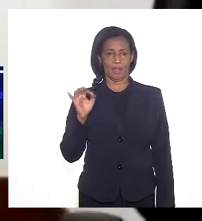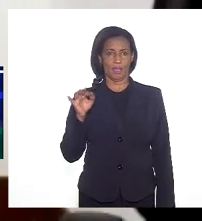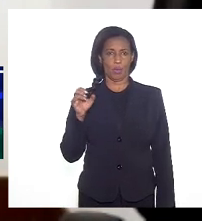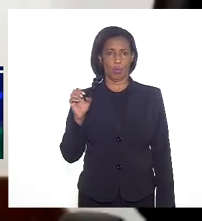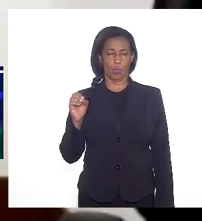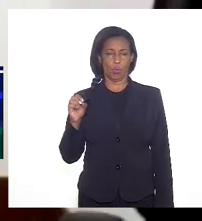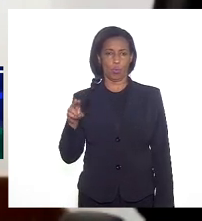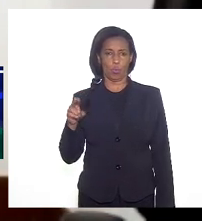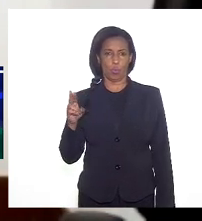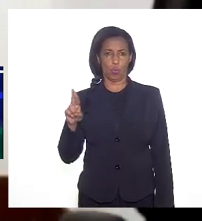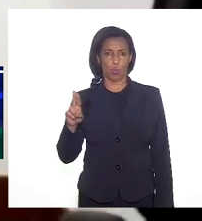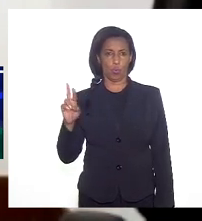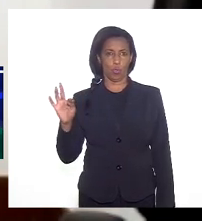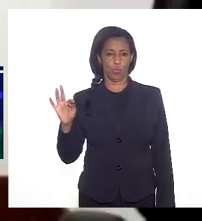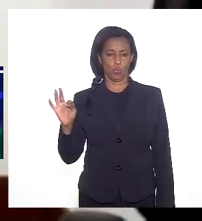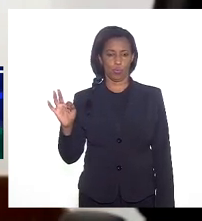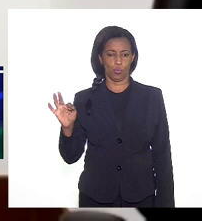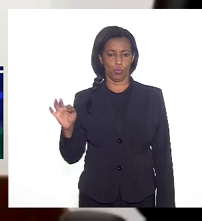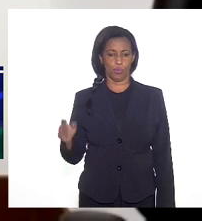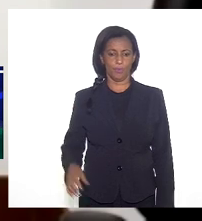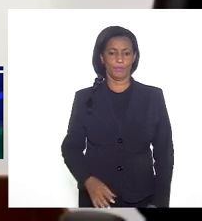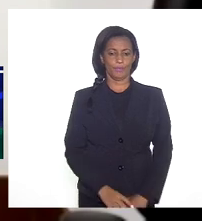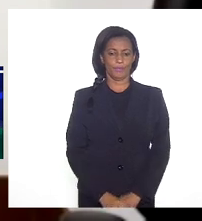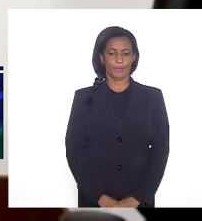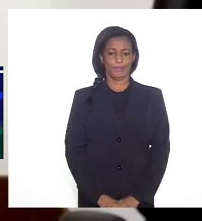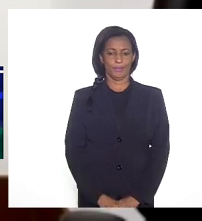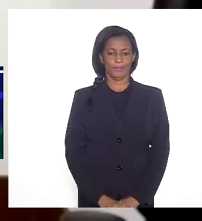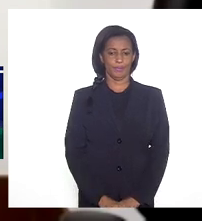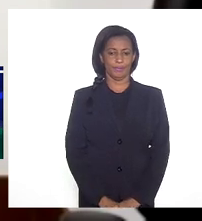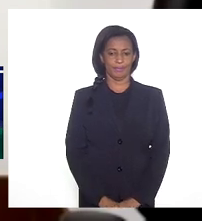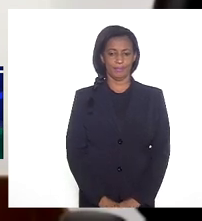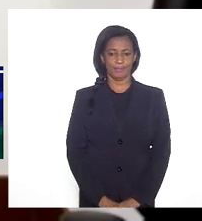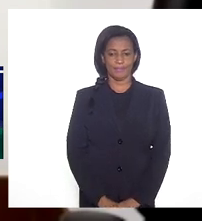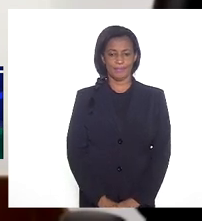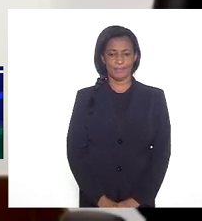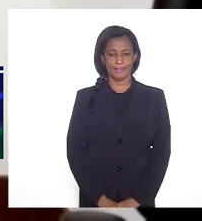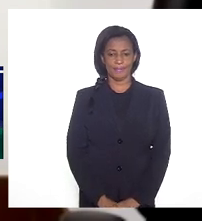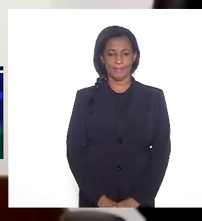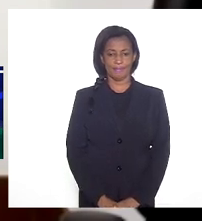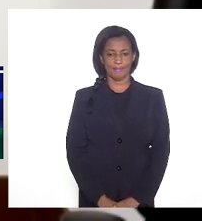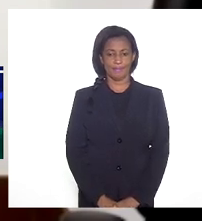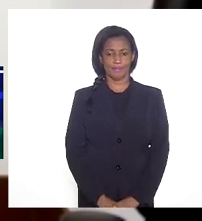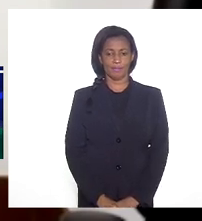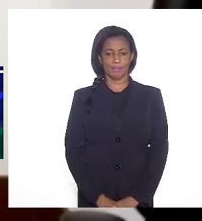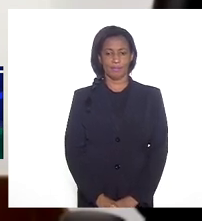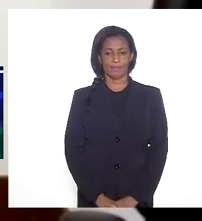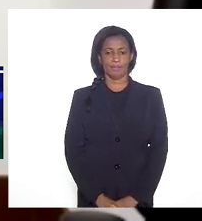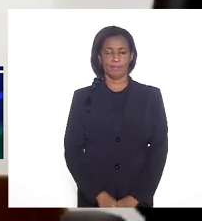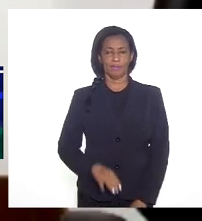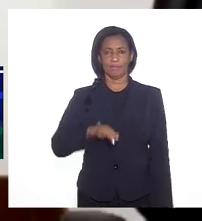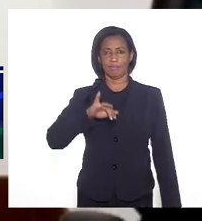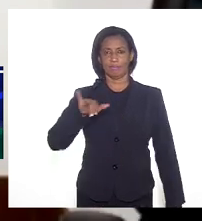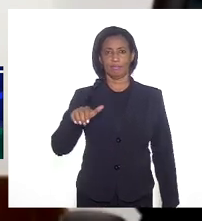Deputado Jair Bittencourt Deputado Jaumir Vamos lá